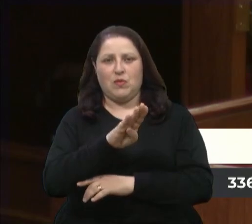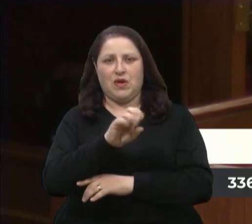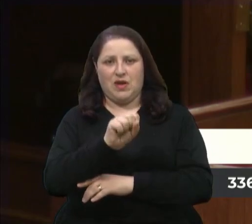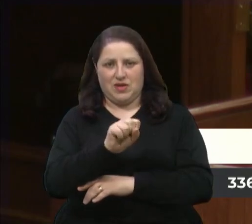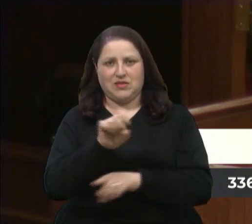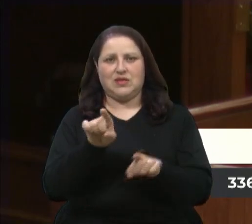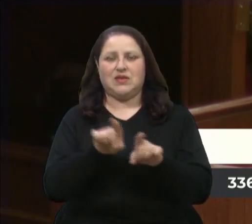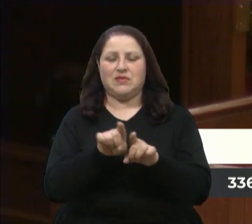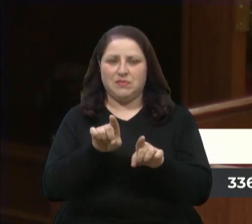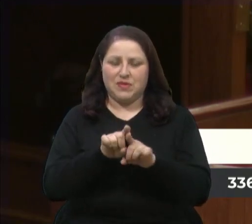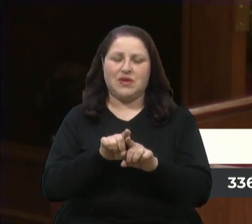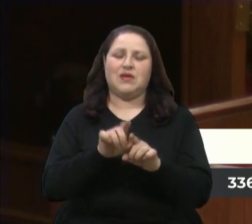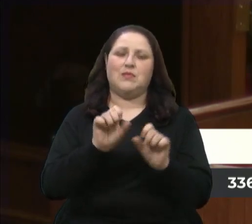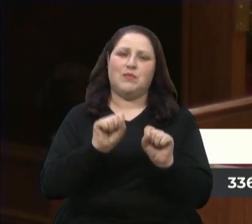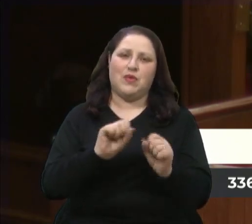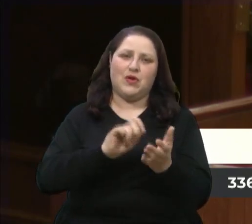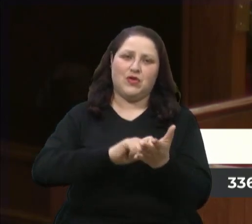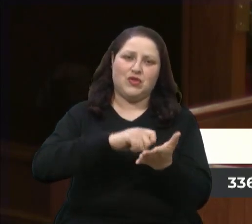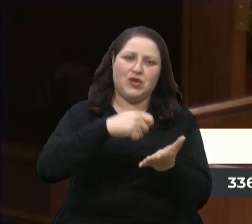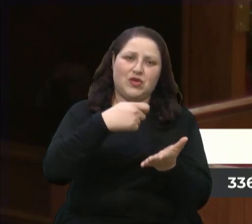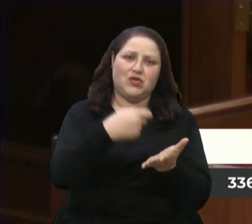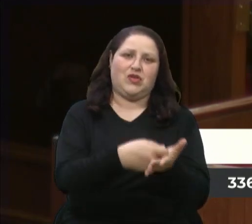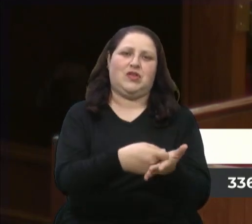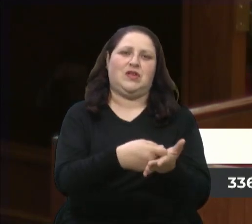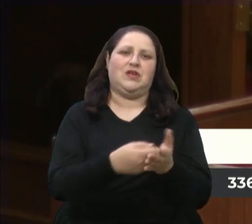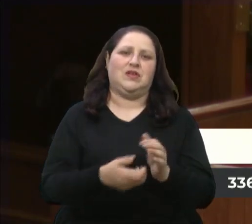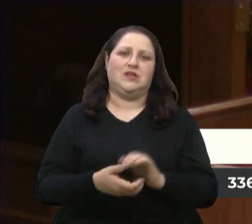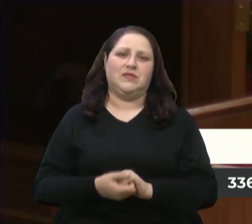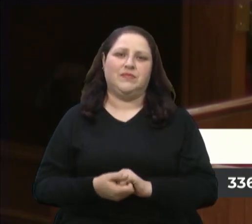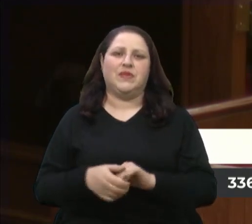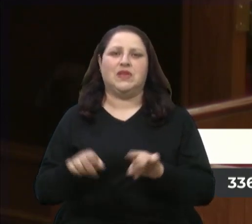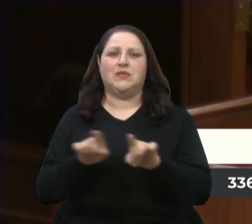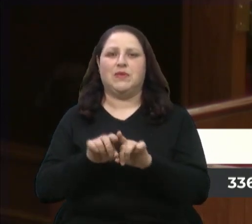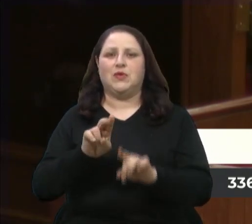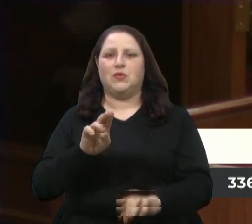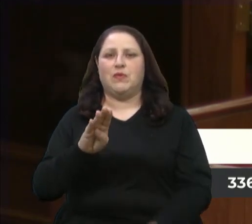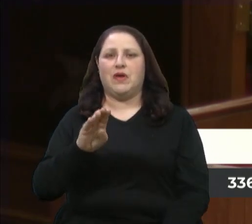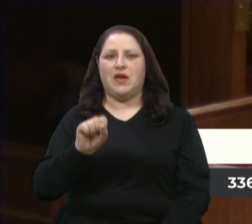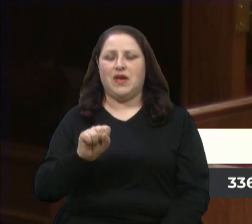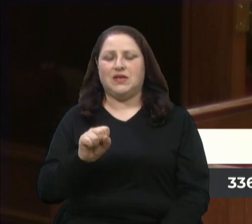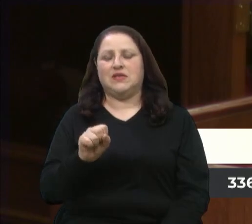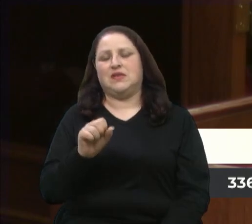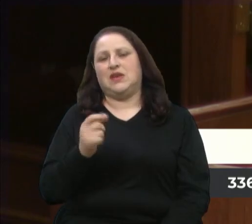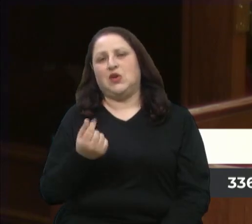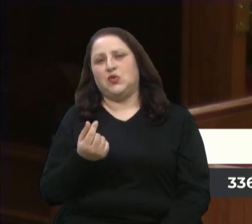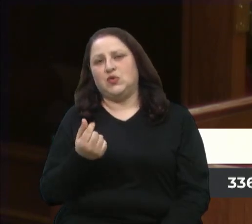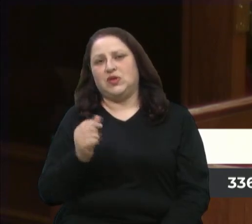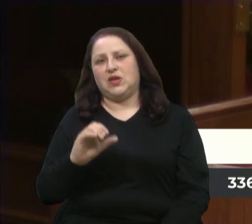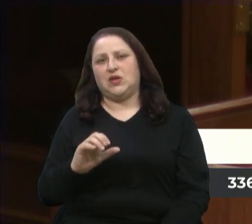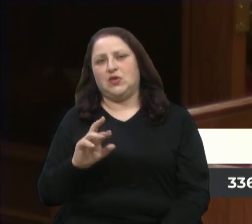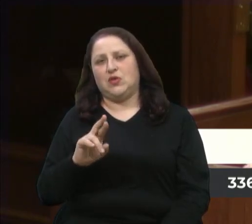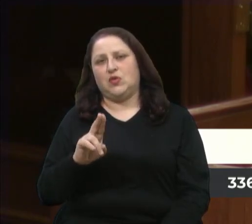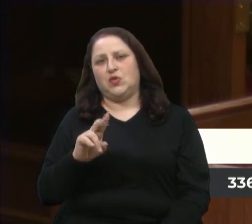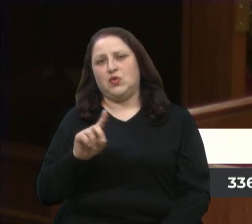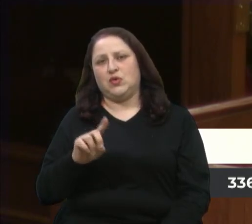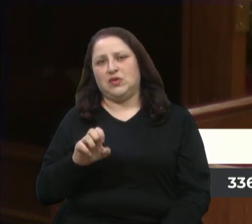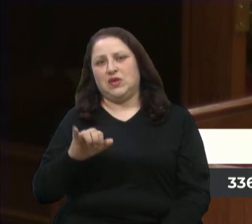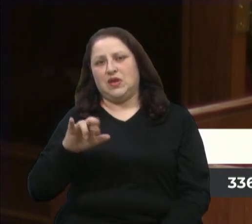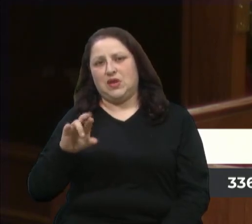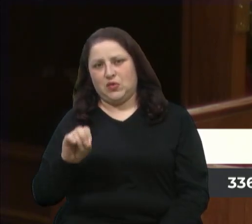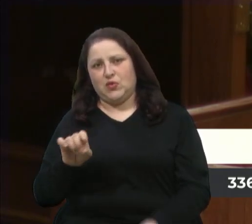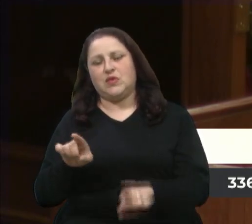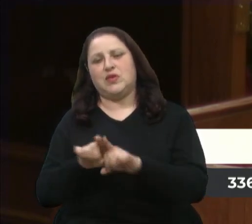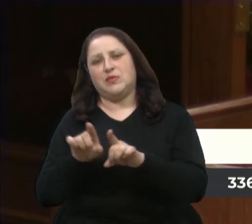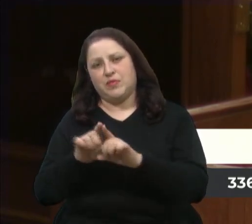para fazer Uma parte o agendamento. Também a UBS do Cruzeiro também foi contemplada para